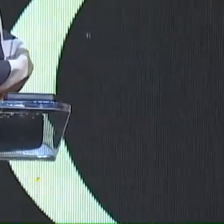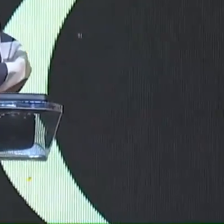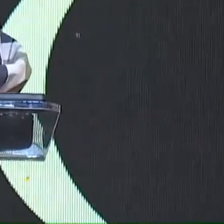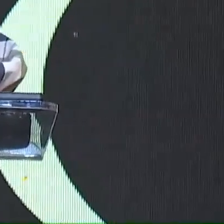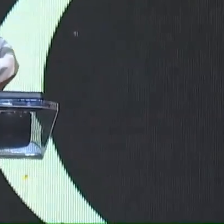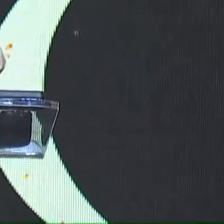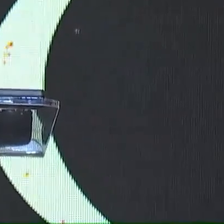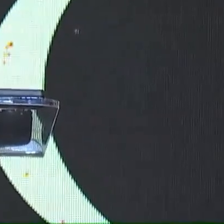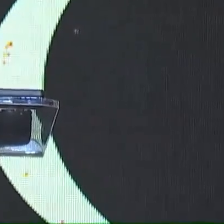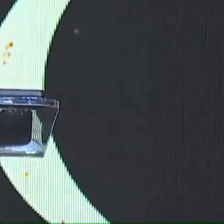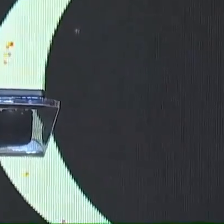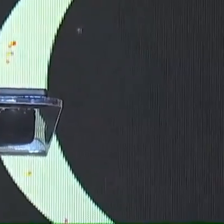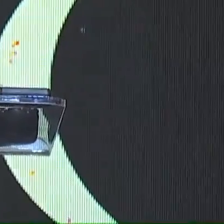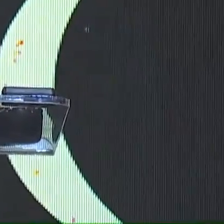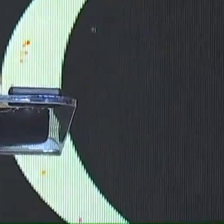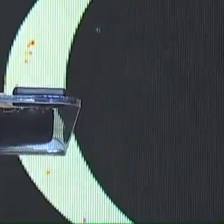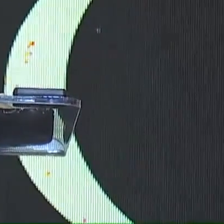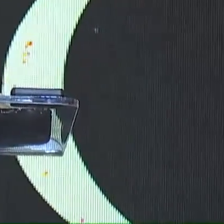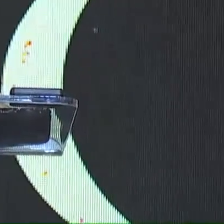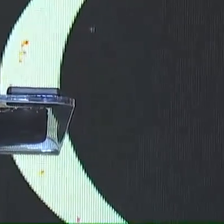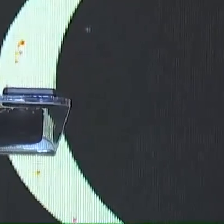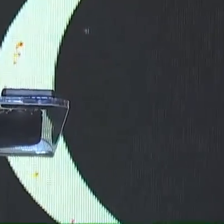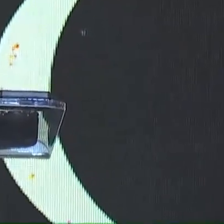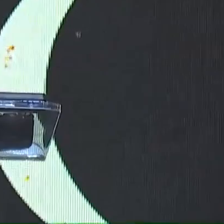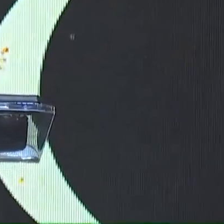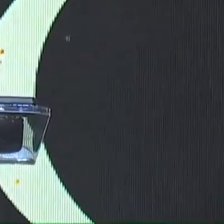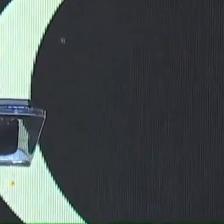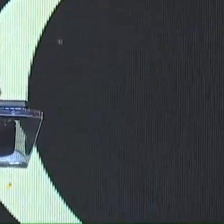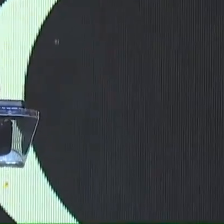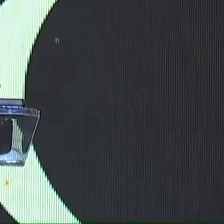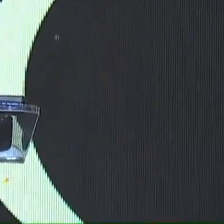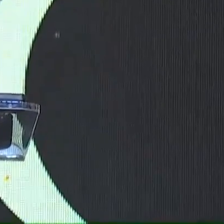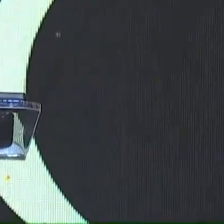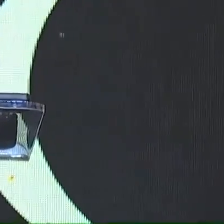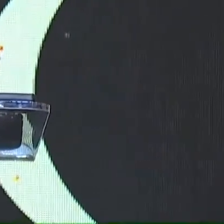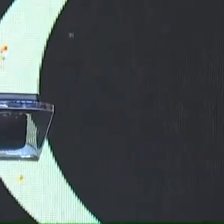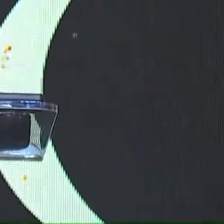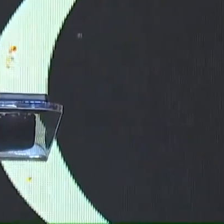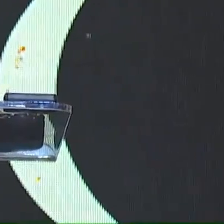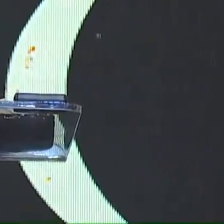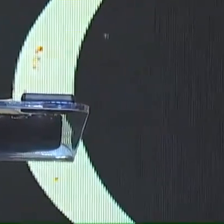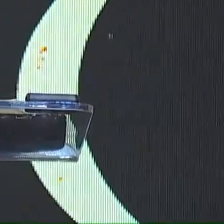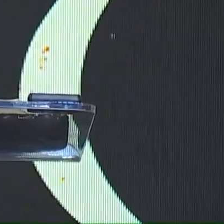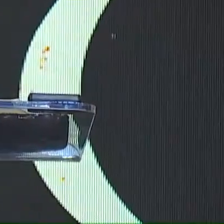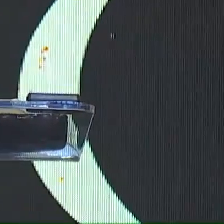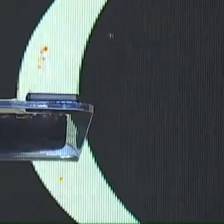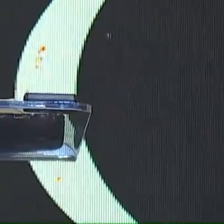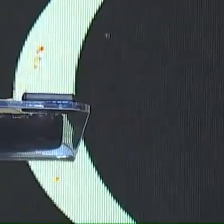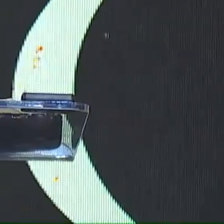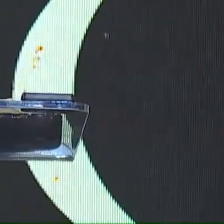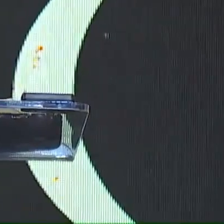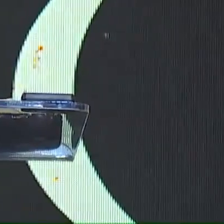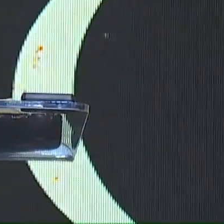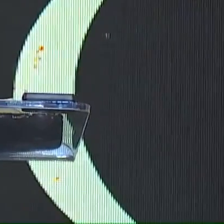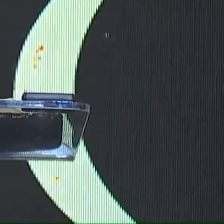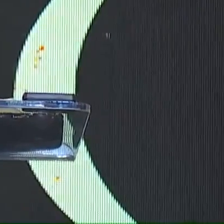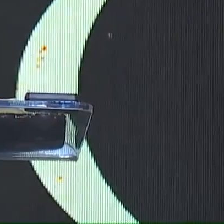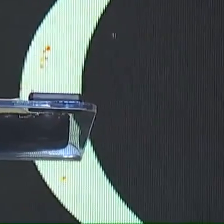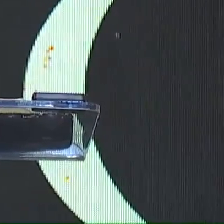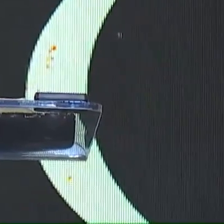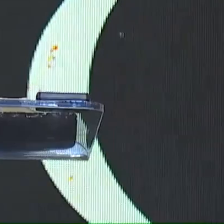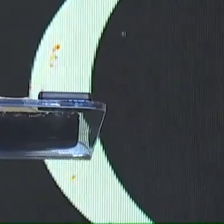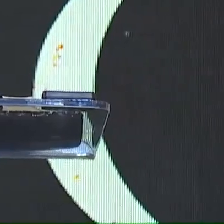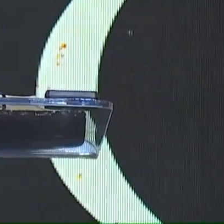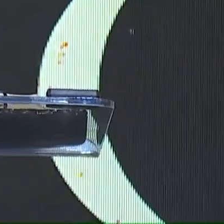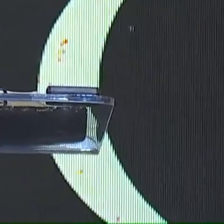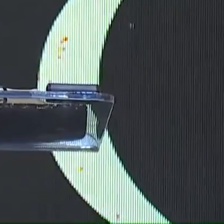nem considereis as antigas, eis que faço coisa nova, que está